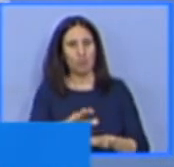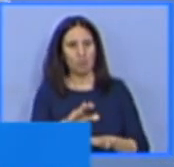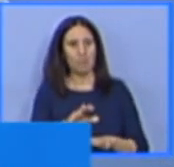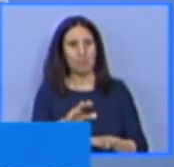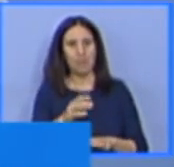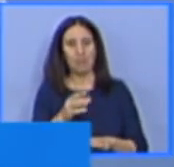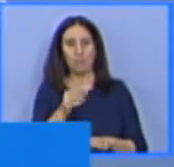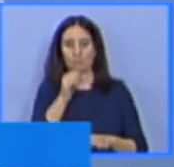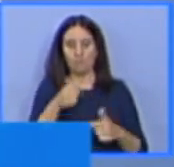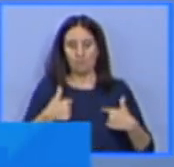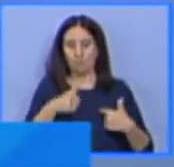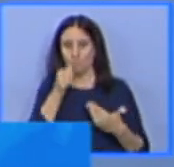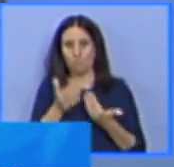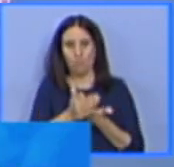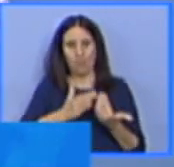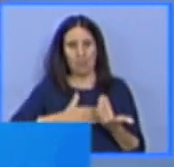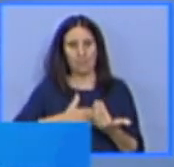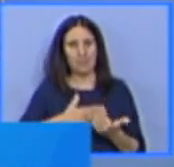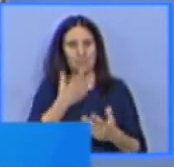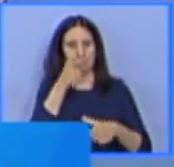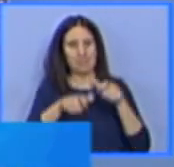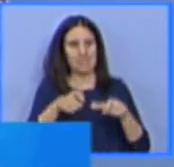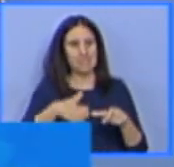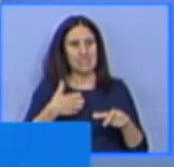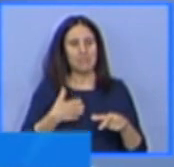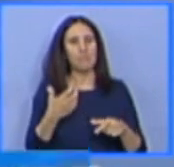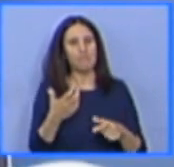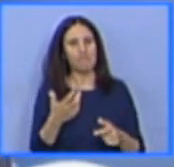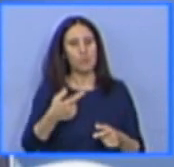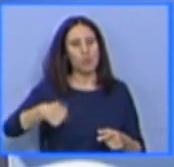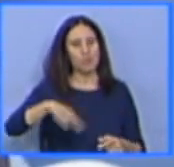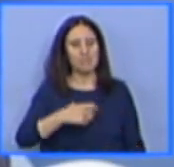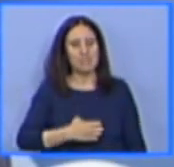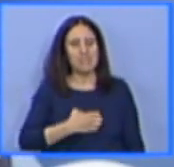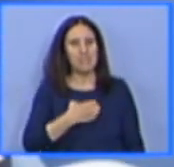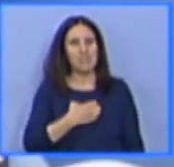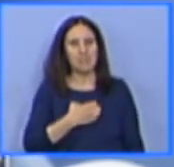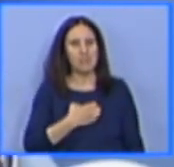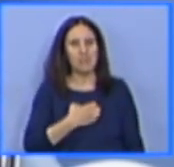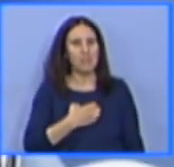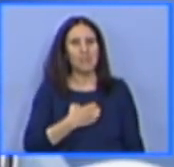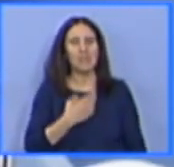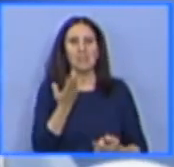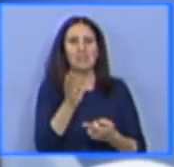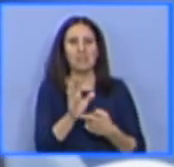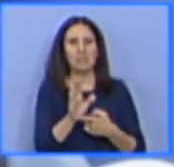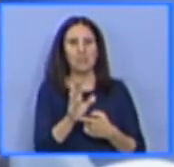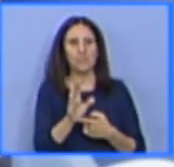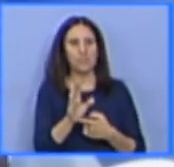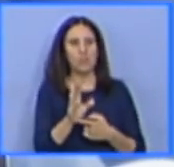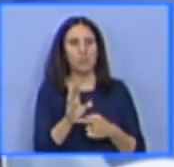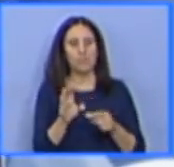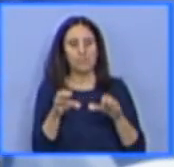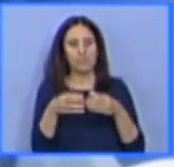movimento cívico, ele surgiu um pouco da indignação que nós sentimos contra a apresentação do Bloco